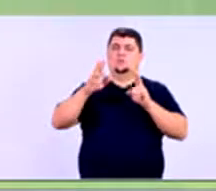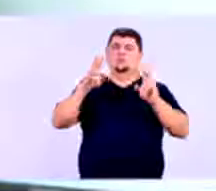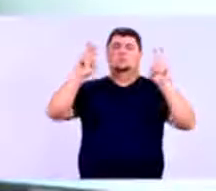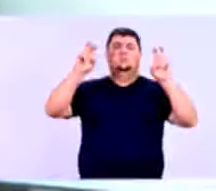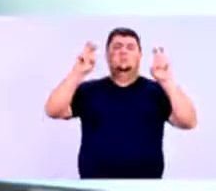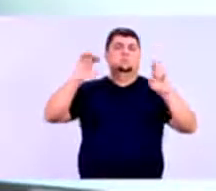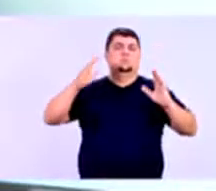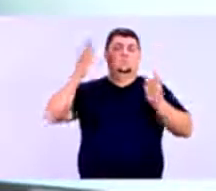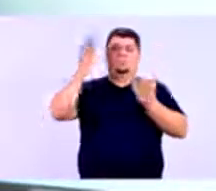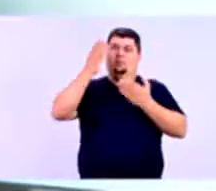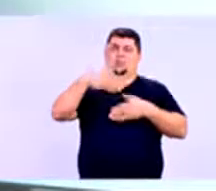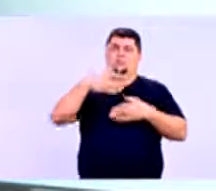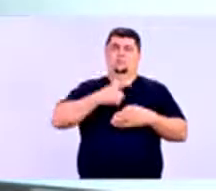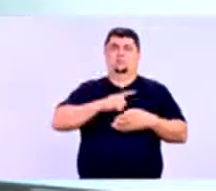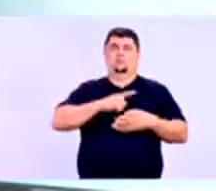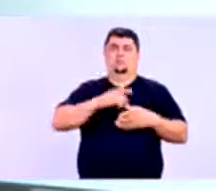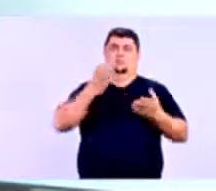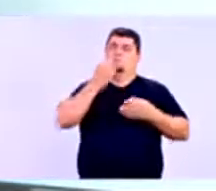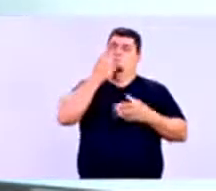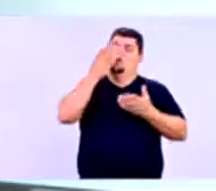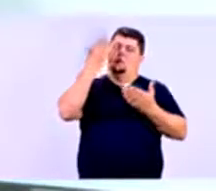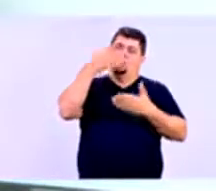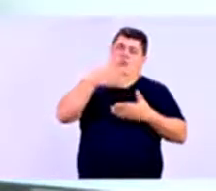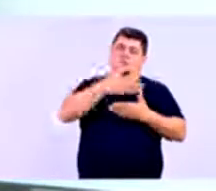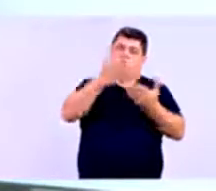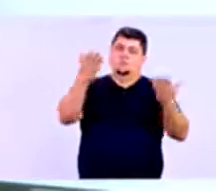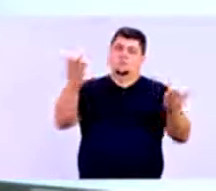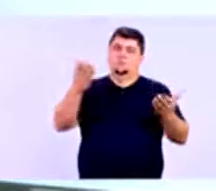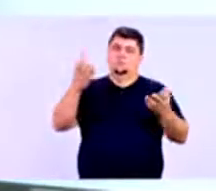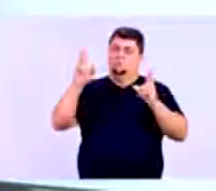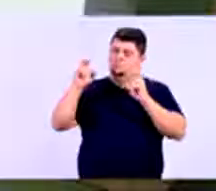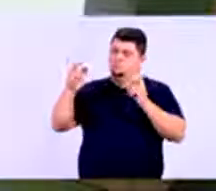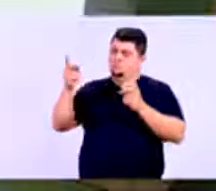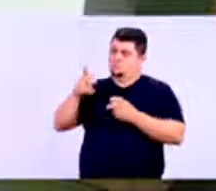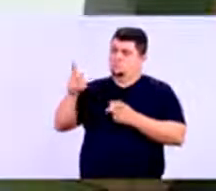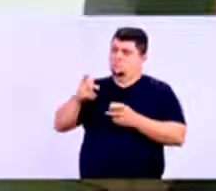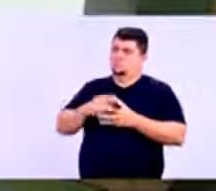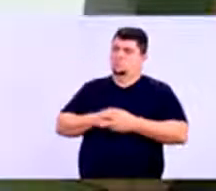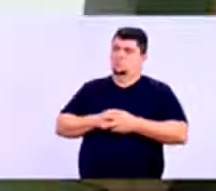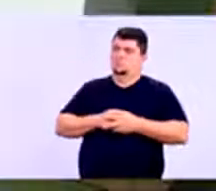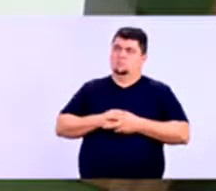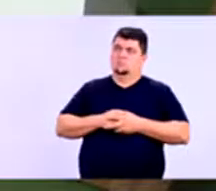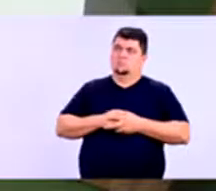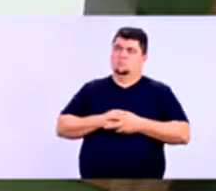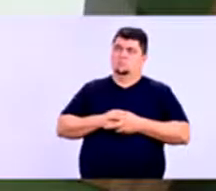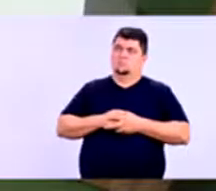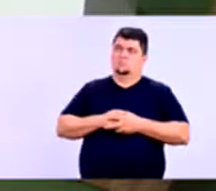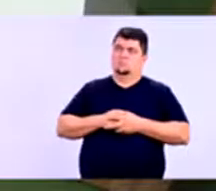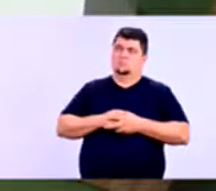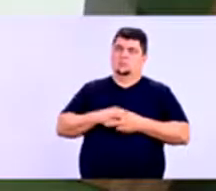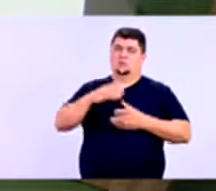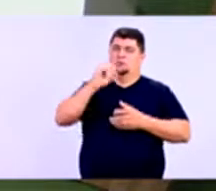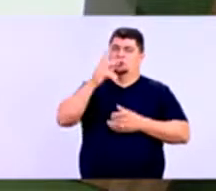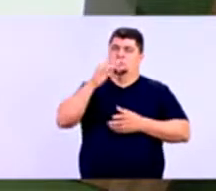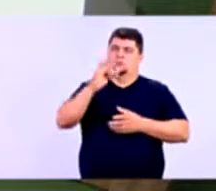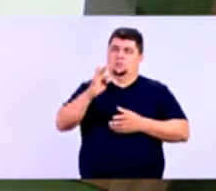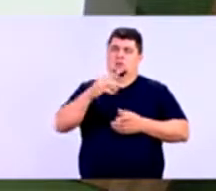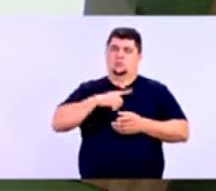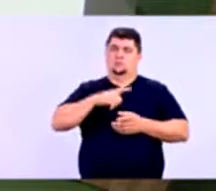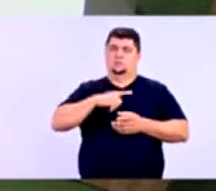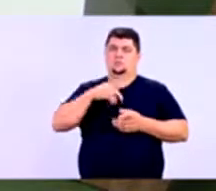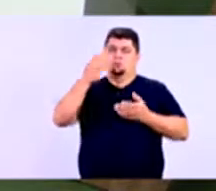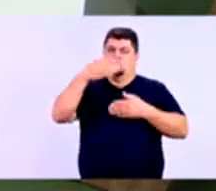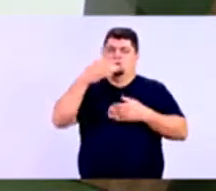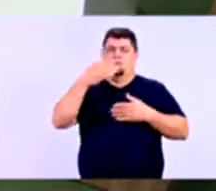prova. Então tenho agora uma boa prova. Alguma consideração? Gente, o pessoal do chat ficou um pouco agitado, né? Acho que a prova vai estar tranquila,